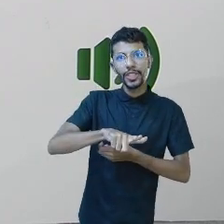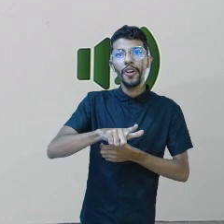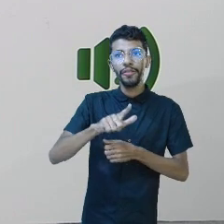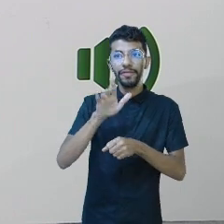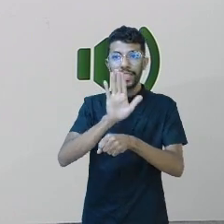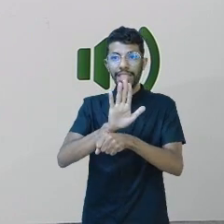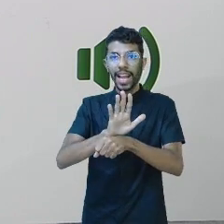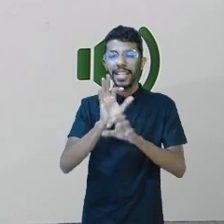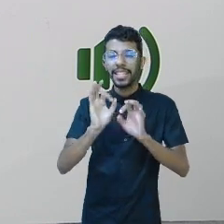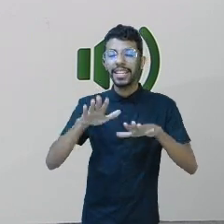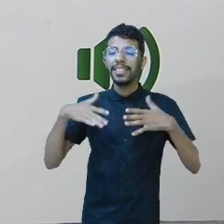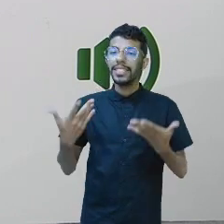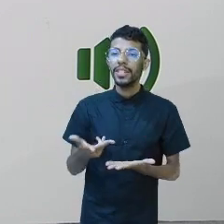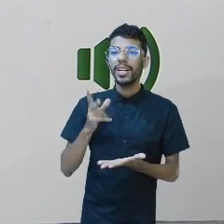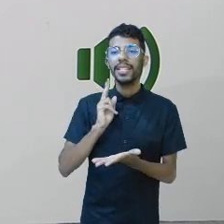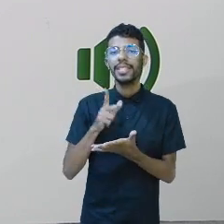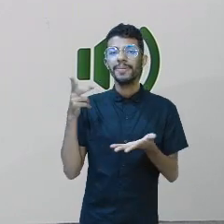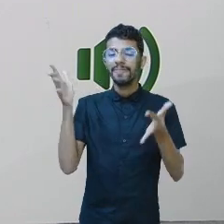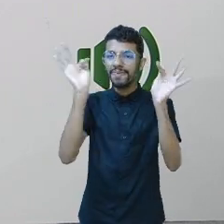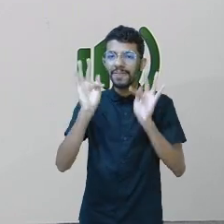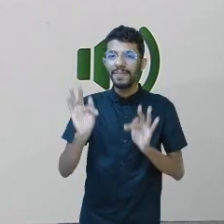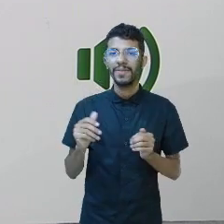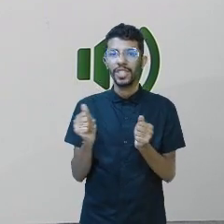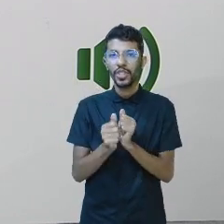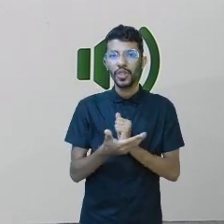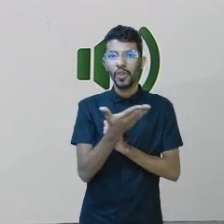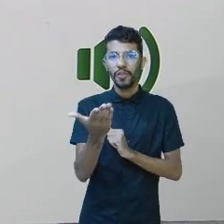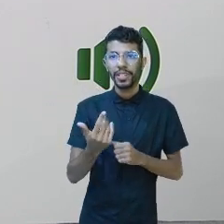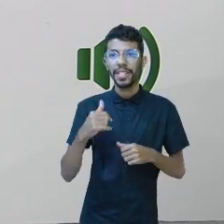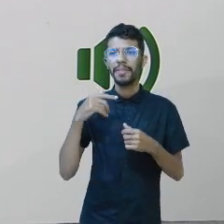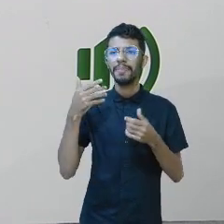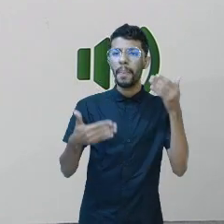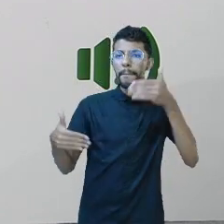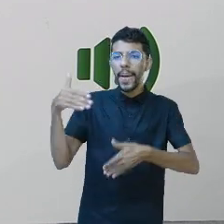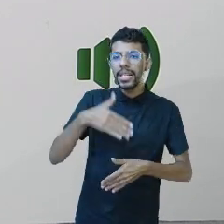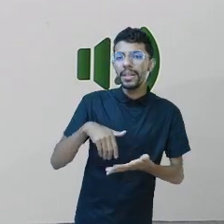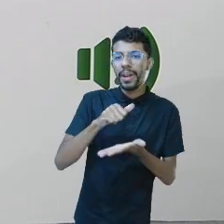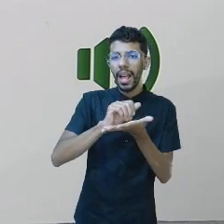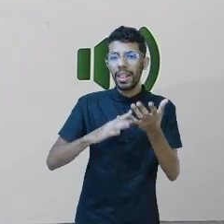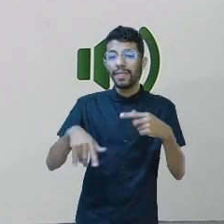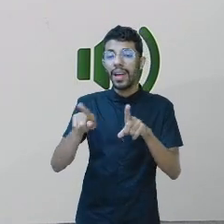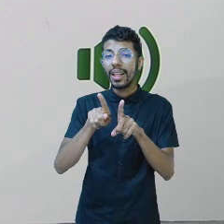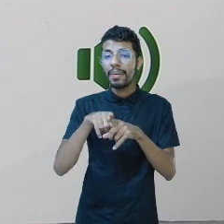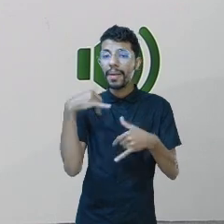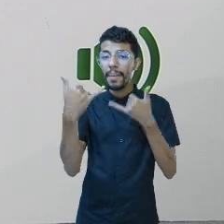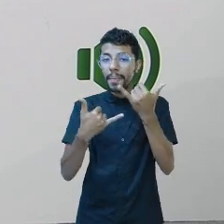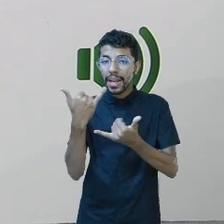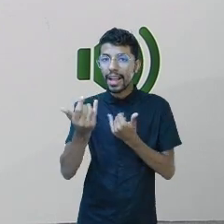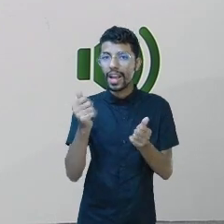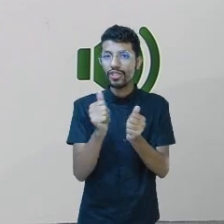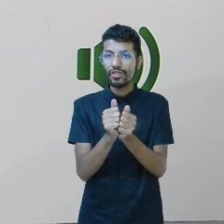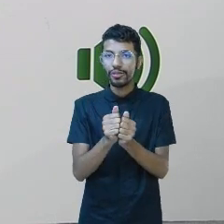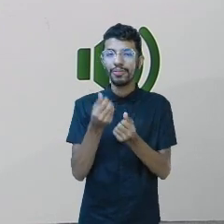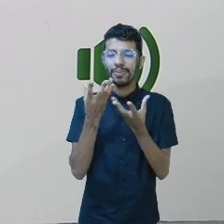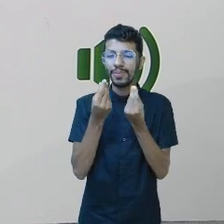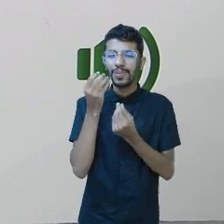com vocês e a gente aqui participar das atividades e brincar juntos. É muito bom.